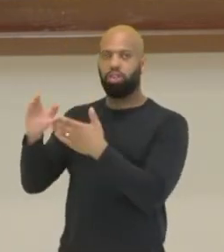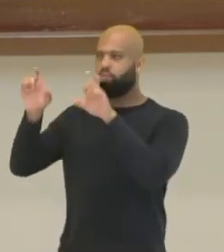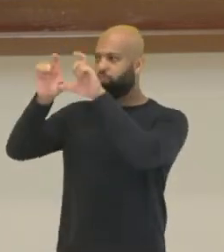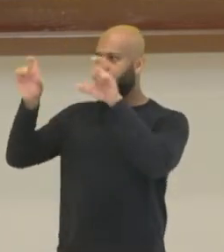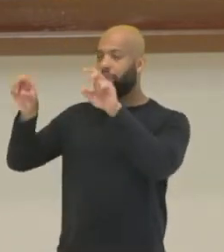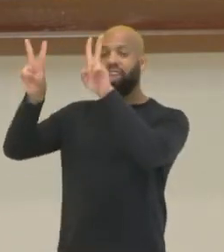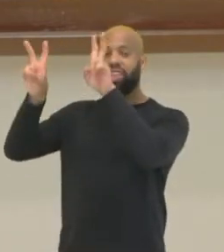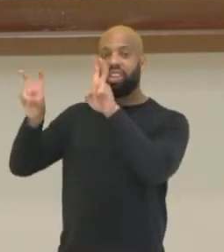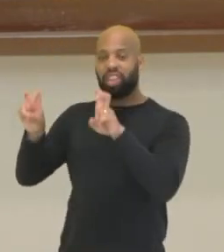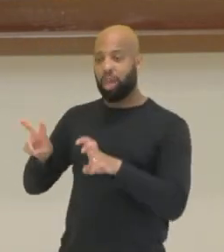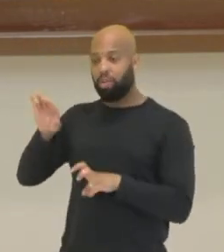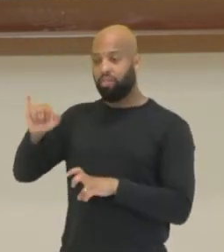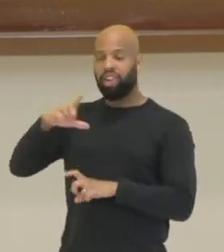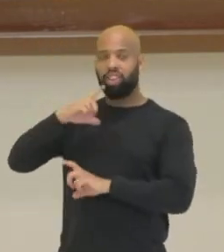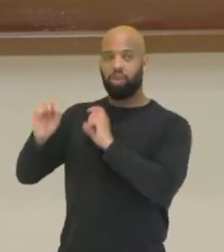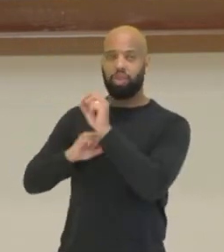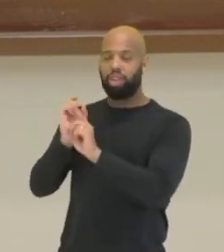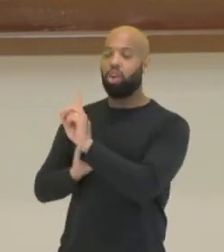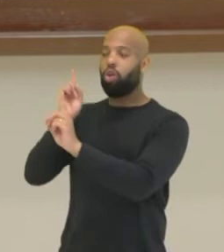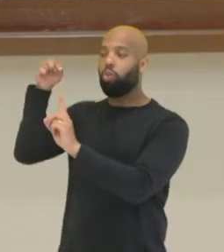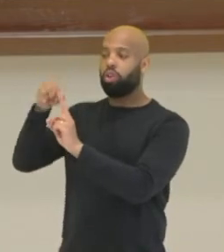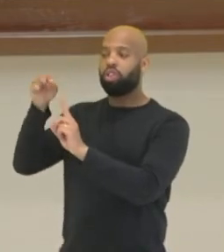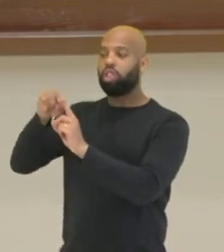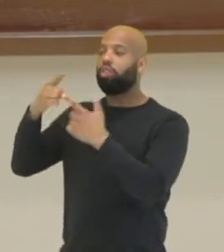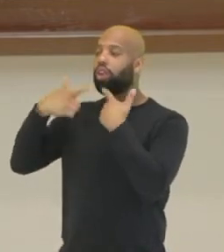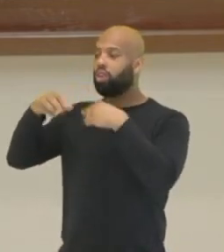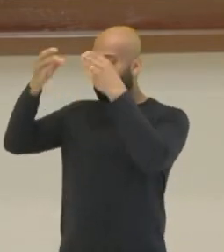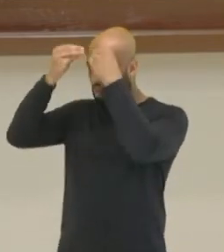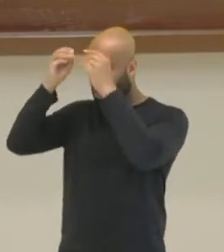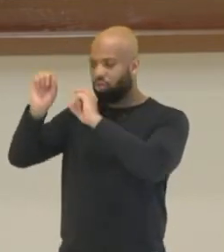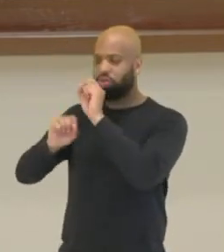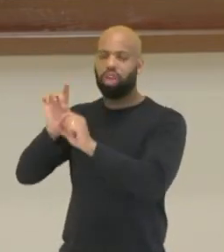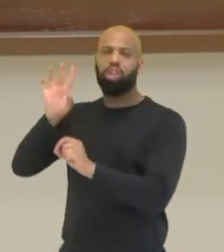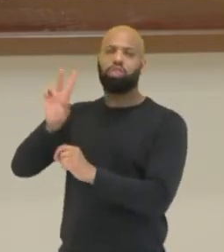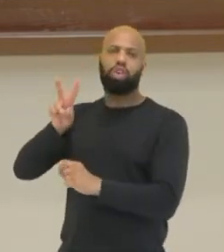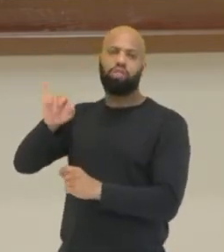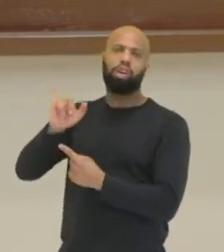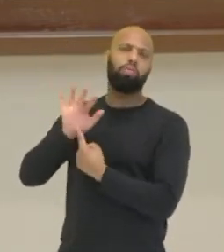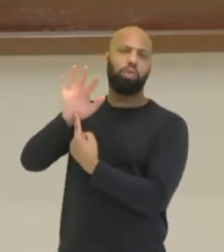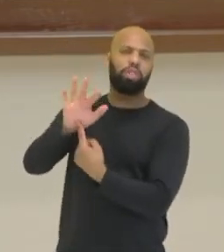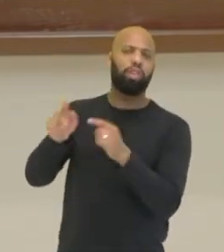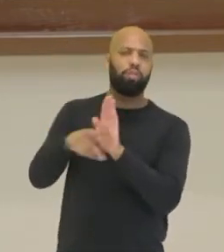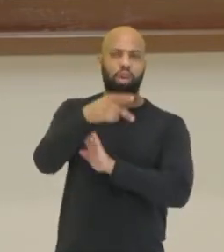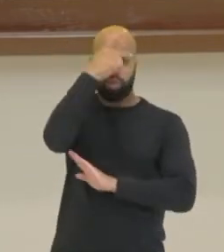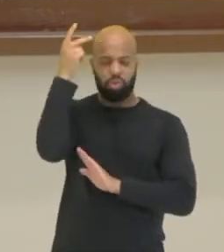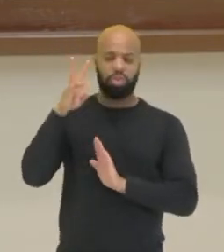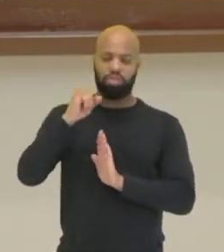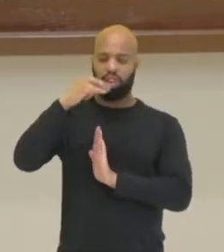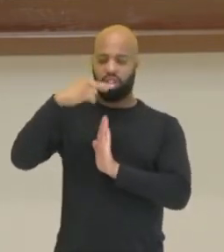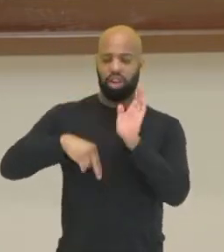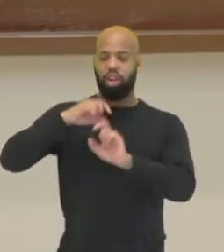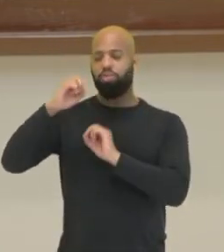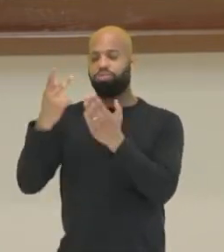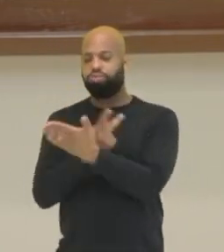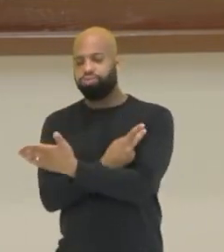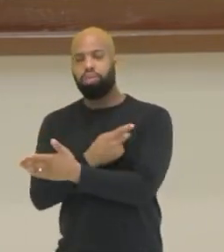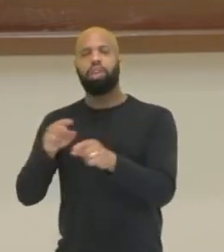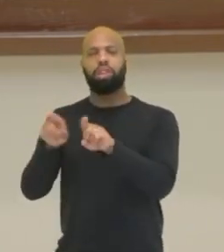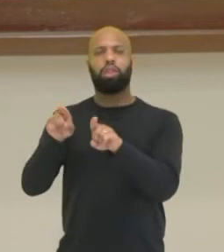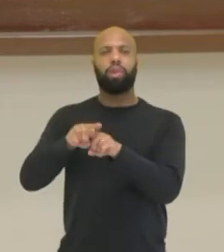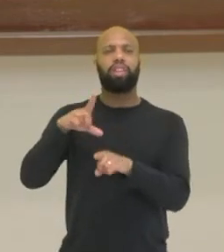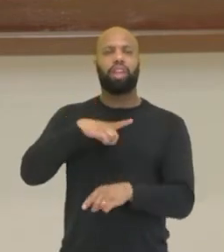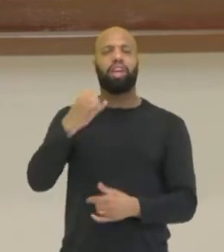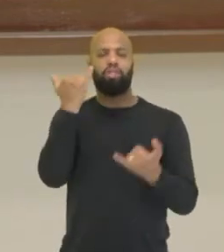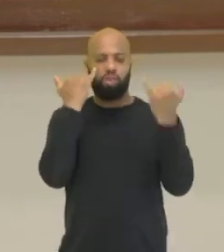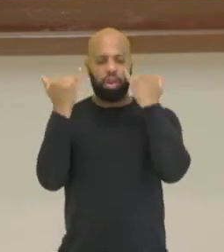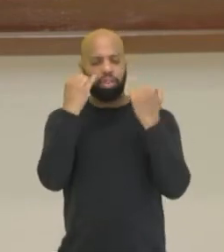ele vai tratar com objetividade, a linguagem será objetiva, ou seja, ele só vai apresentar para o leitor os fatos, os dados numéricos encontrados